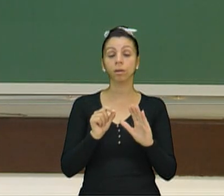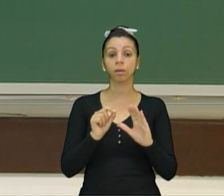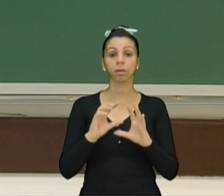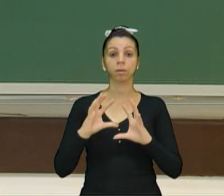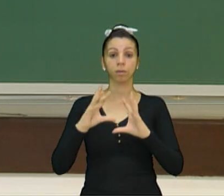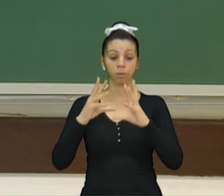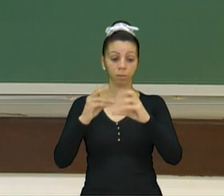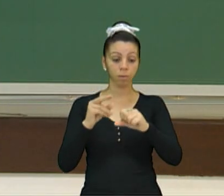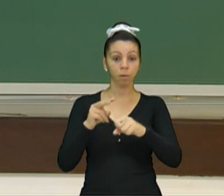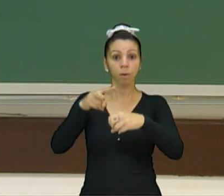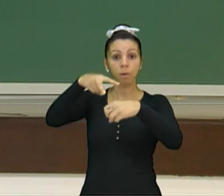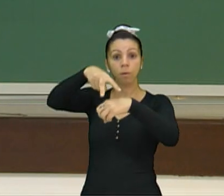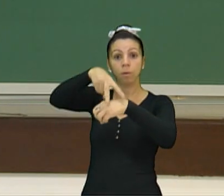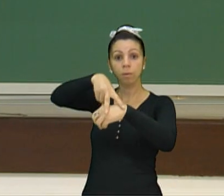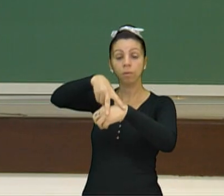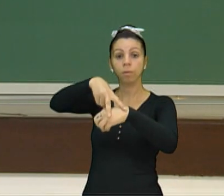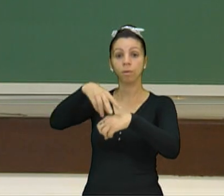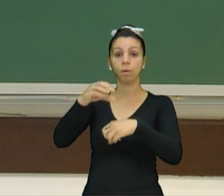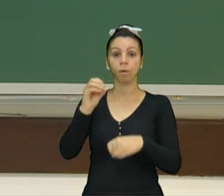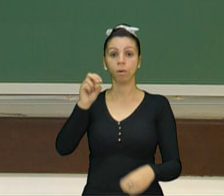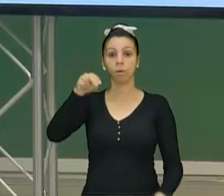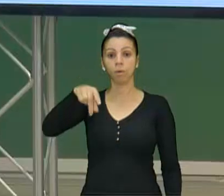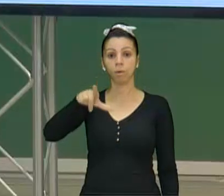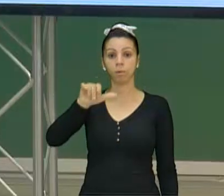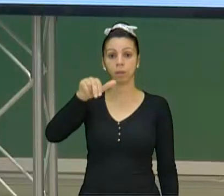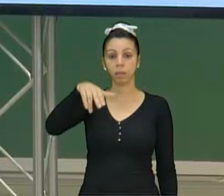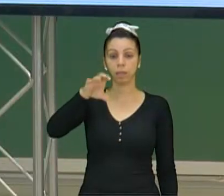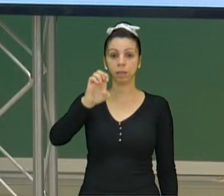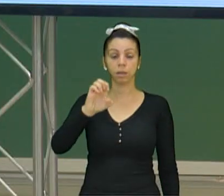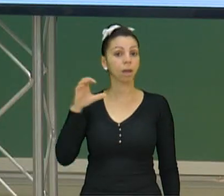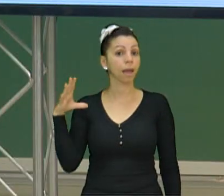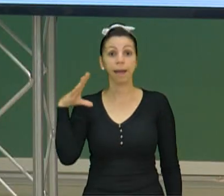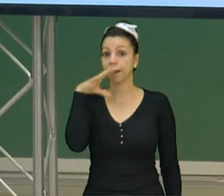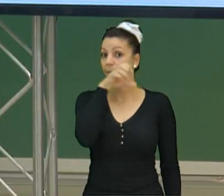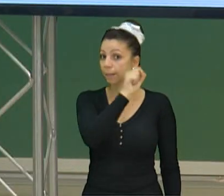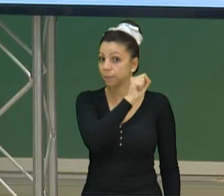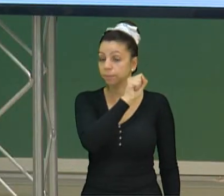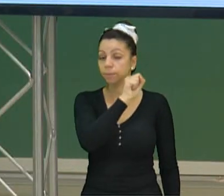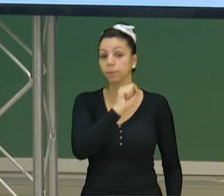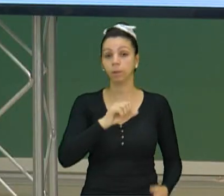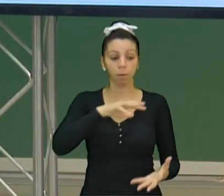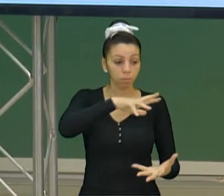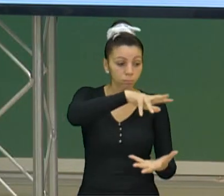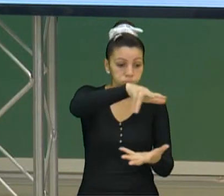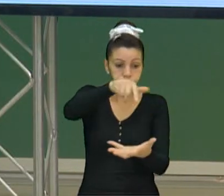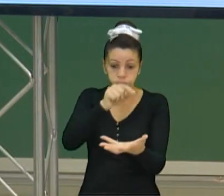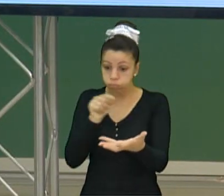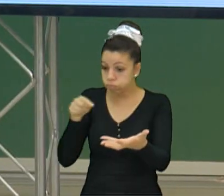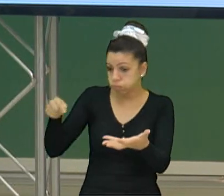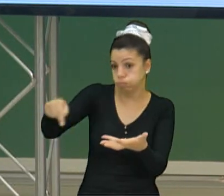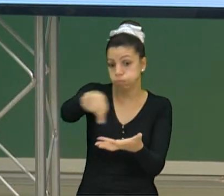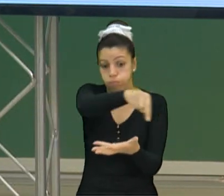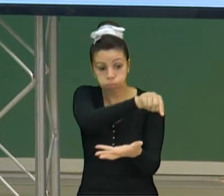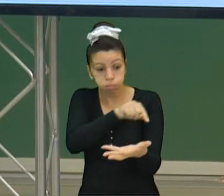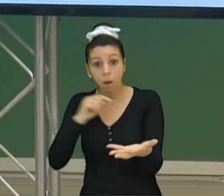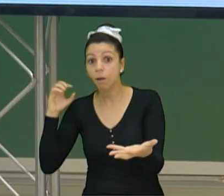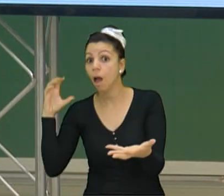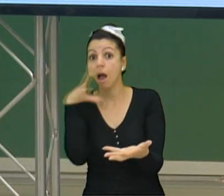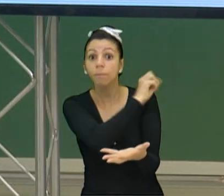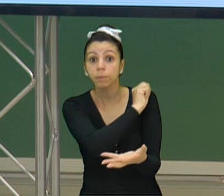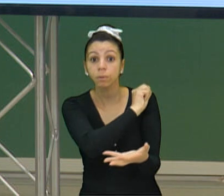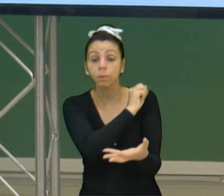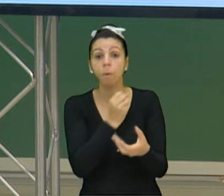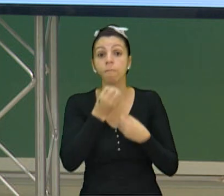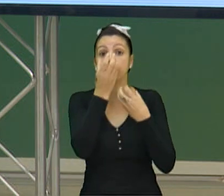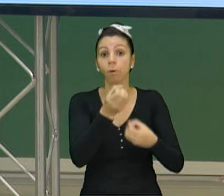forma muito mais rápida, de forma muito mais prática no globo, no planeta inteiro, tá ok?